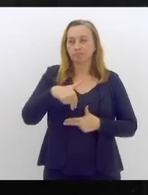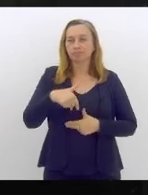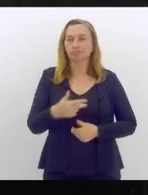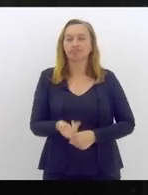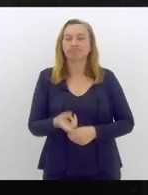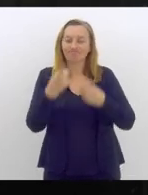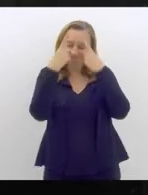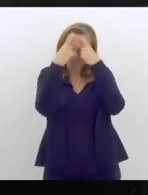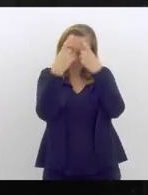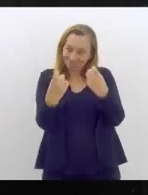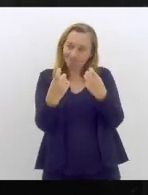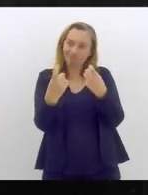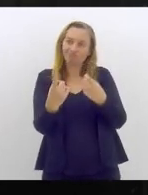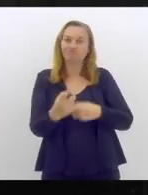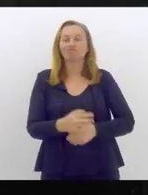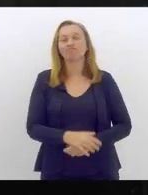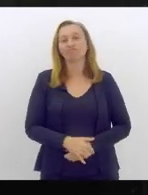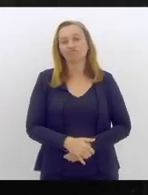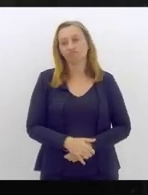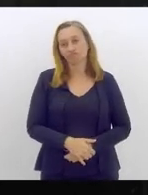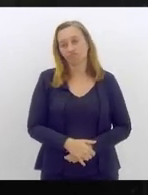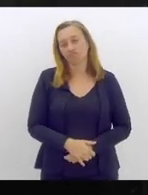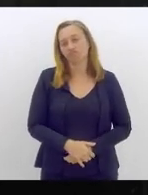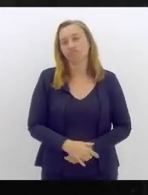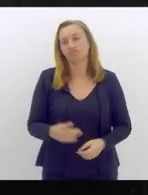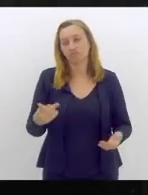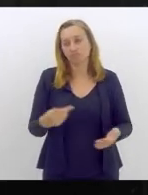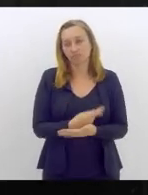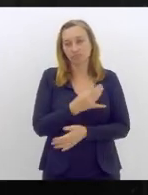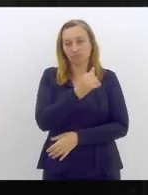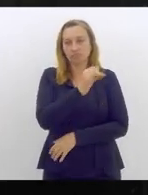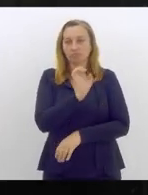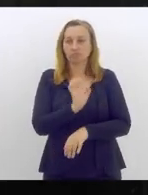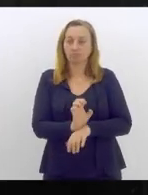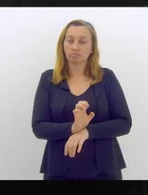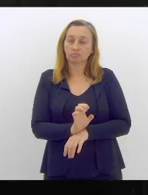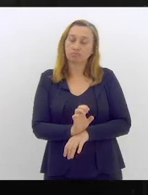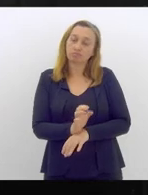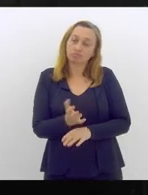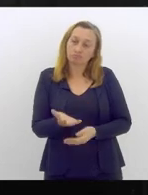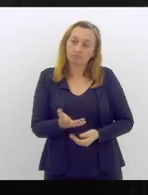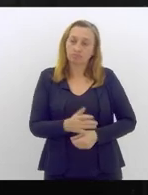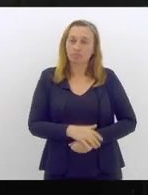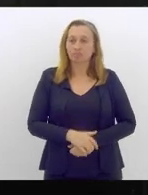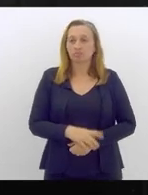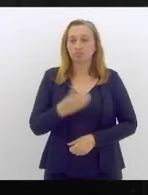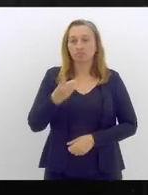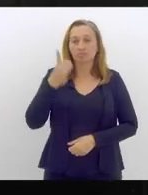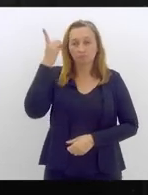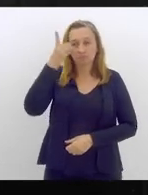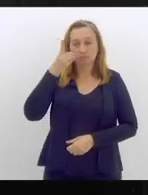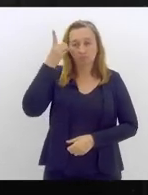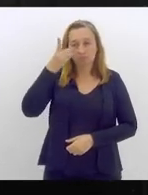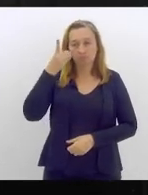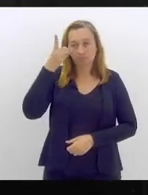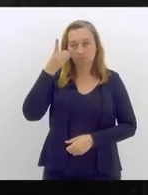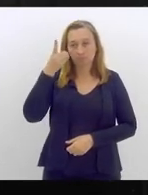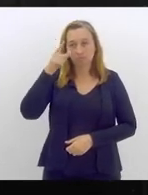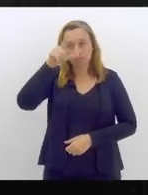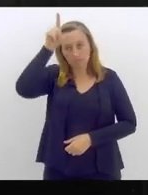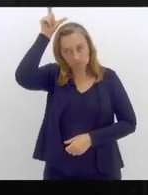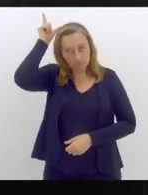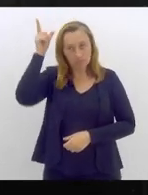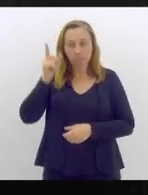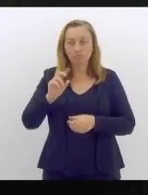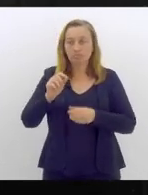cenas de violência ocorrida no nosso estado dessa feita Deputado Luiz Paulo no